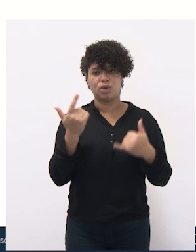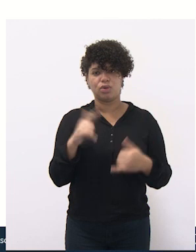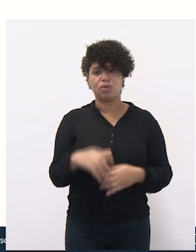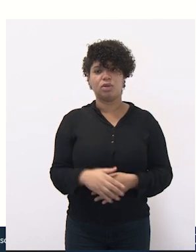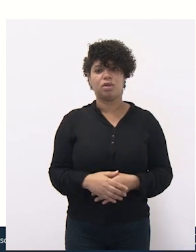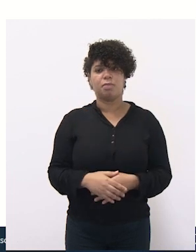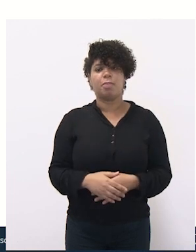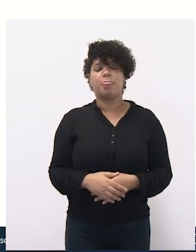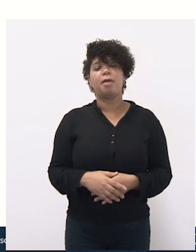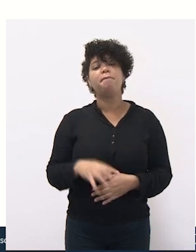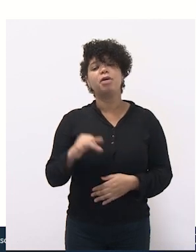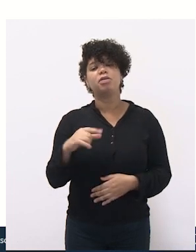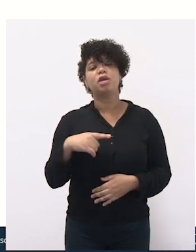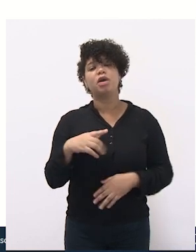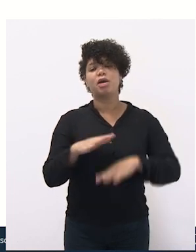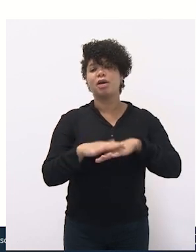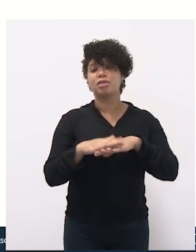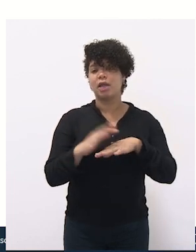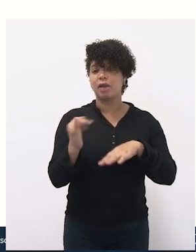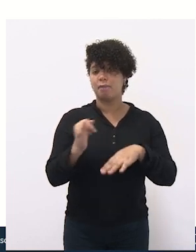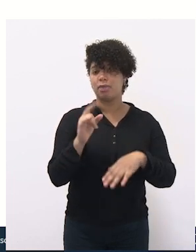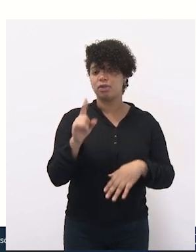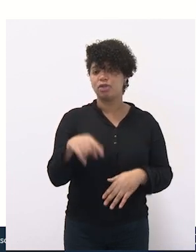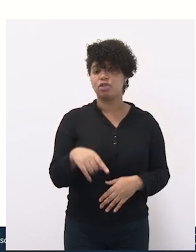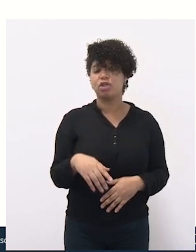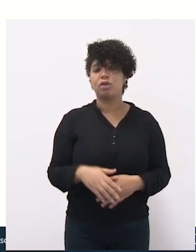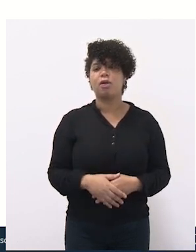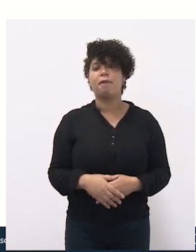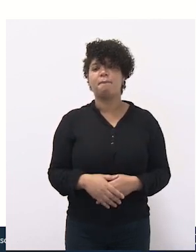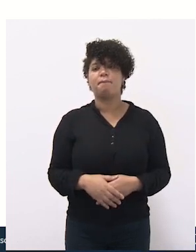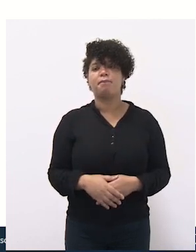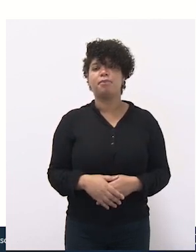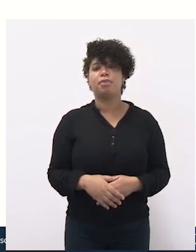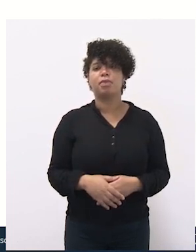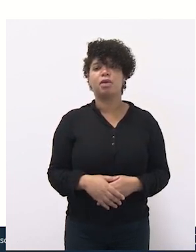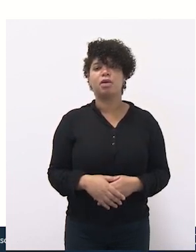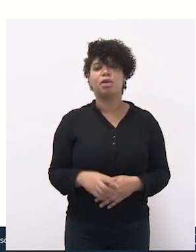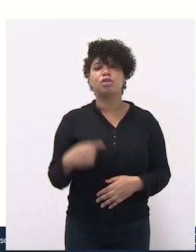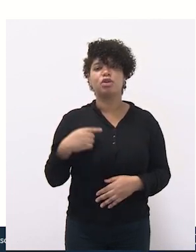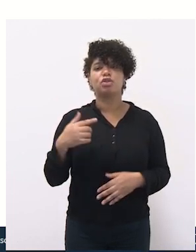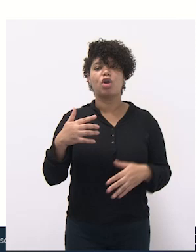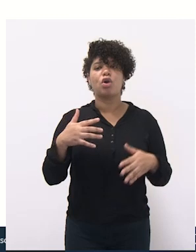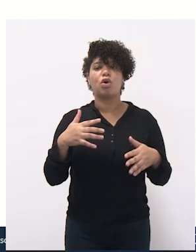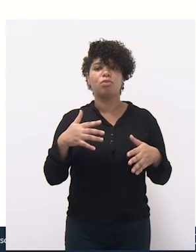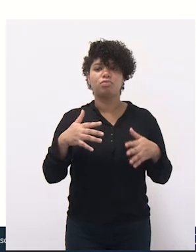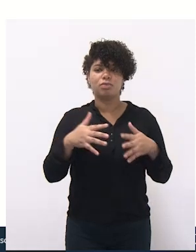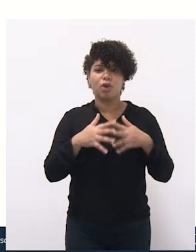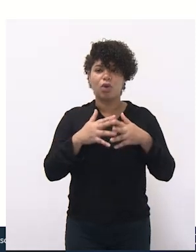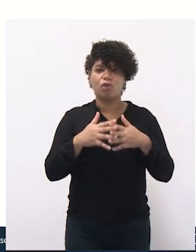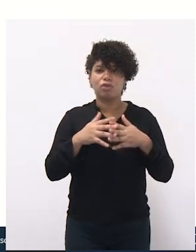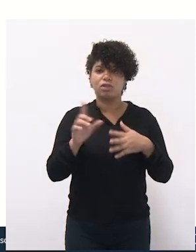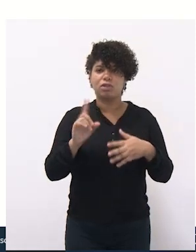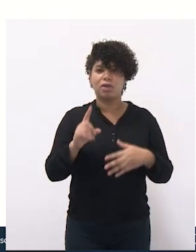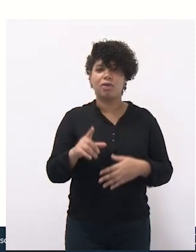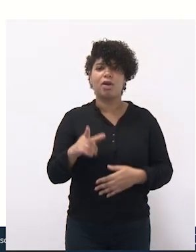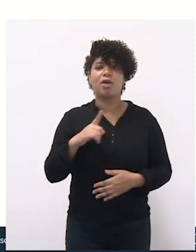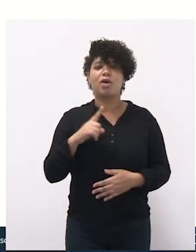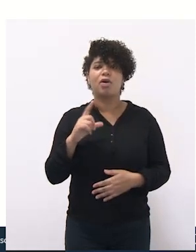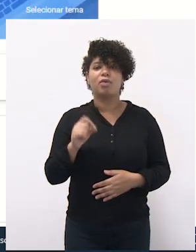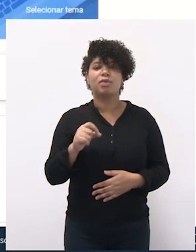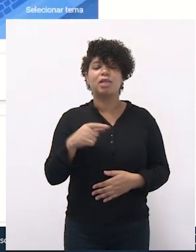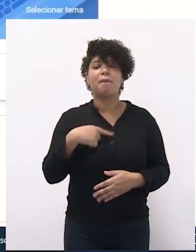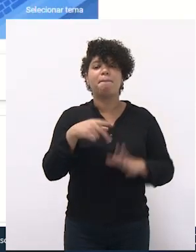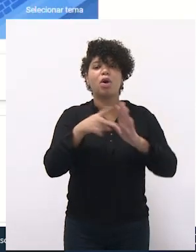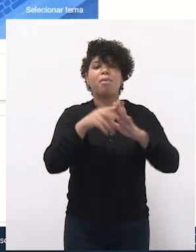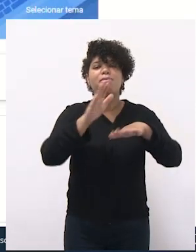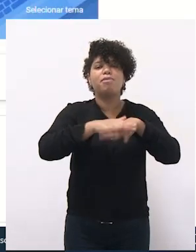vai editar, uma coisa que eu acho importante, Giovanni, até para a gente não se confundir e tal, é o que eu brinco, que é a